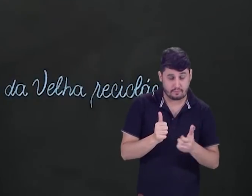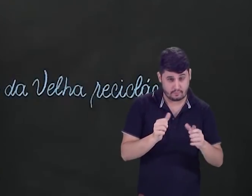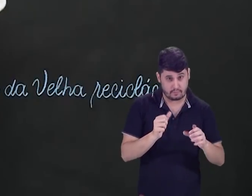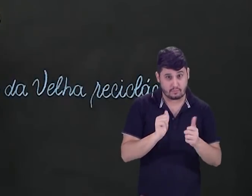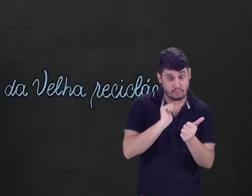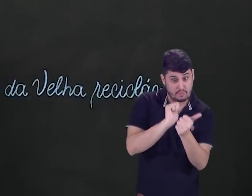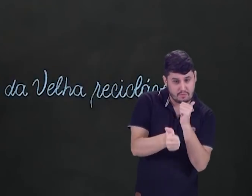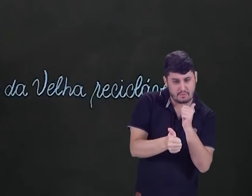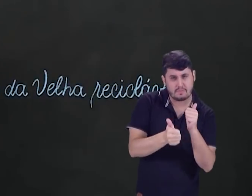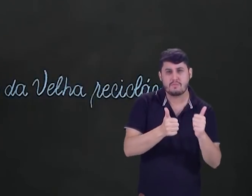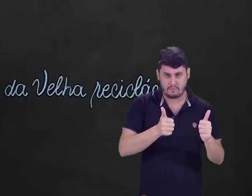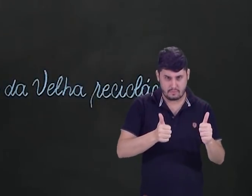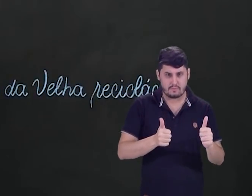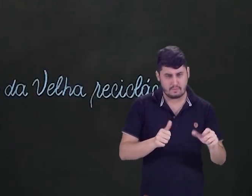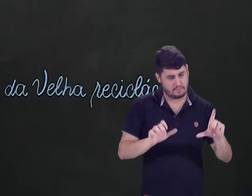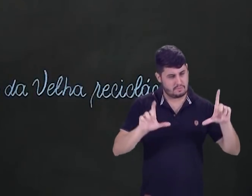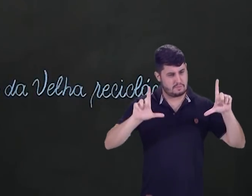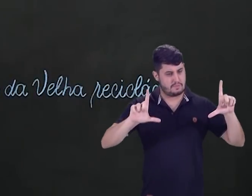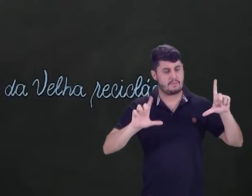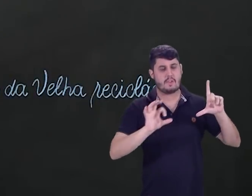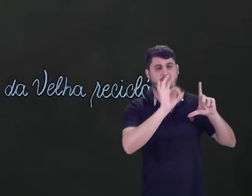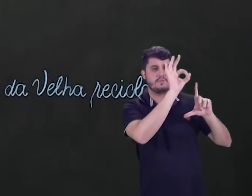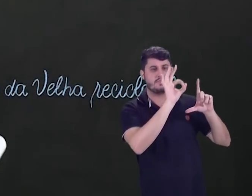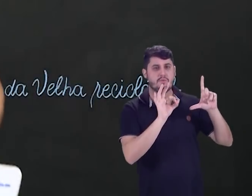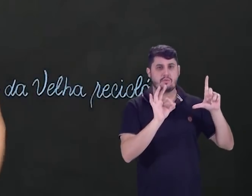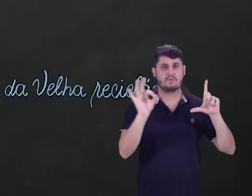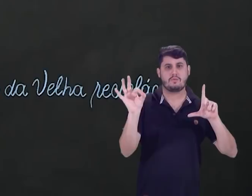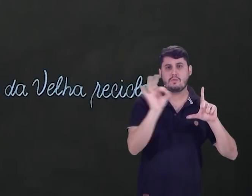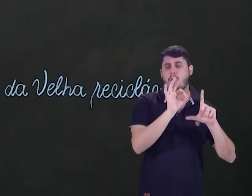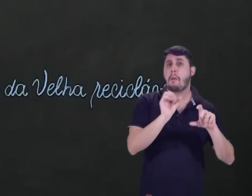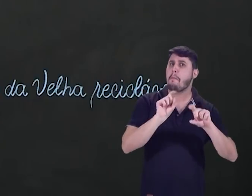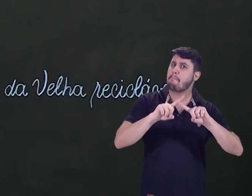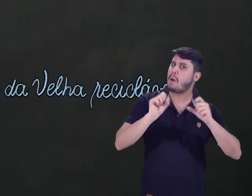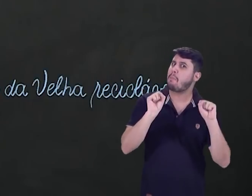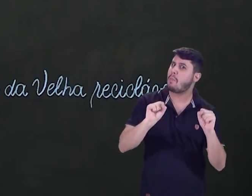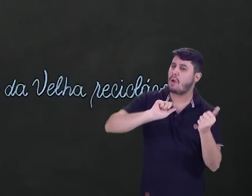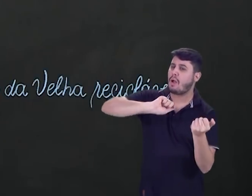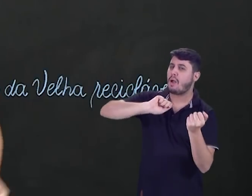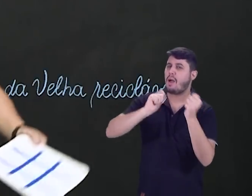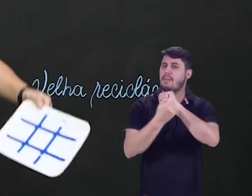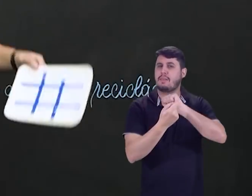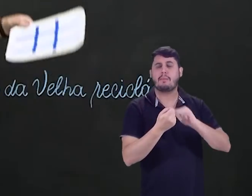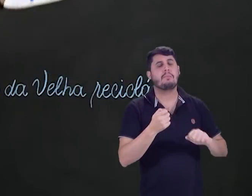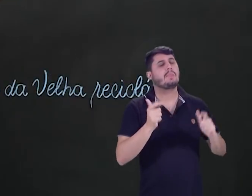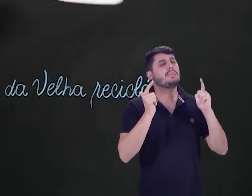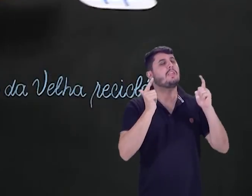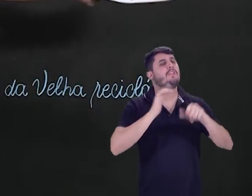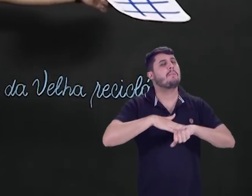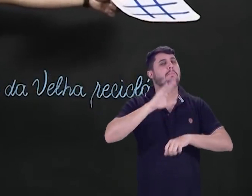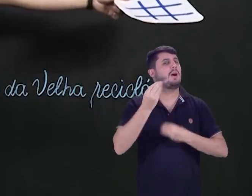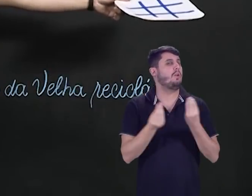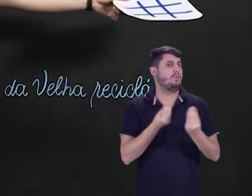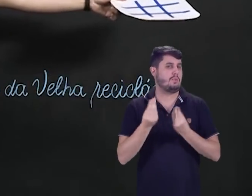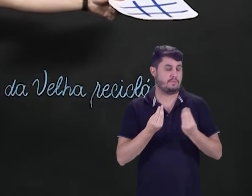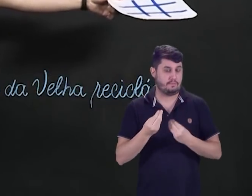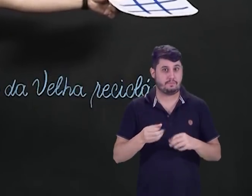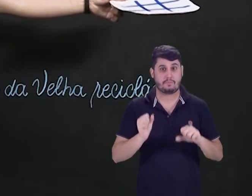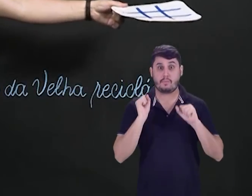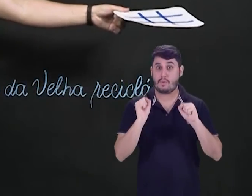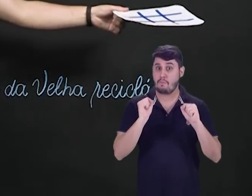de uma maneira mais divertida? Eu posso pegar e colocar essa bandeja em um lado da